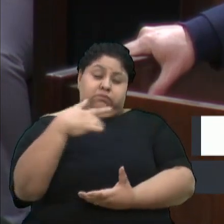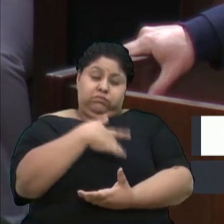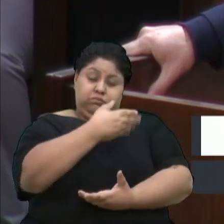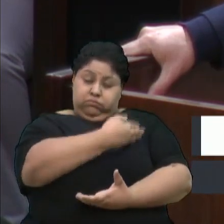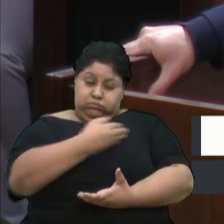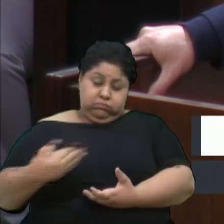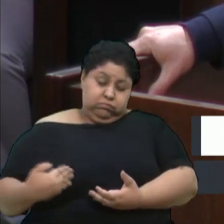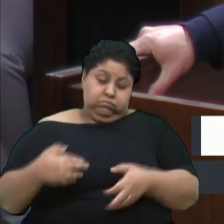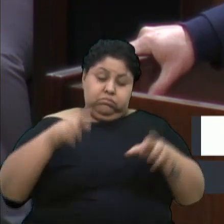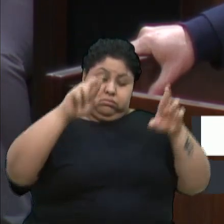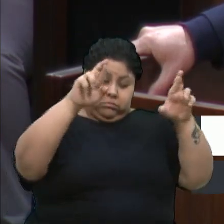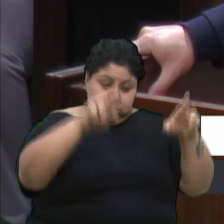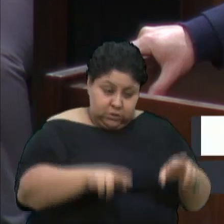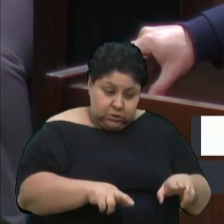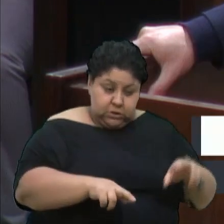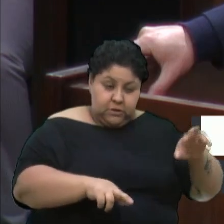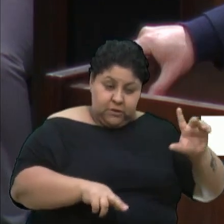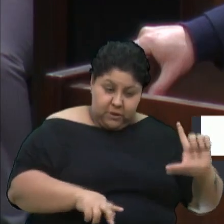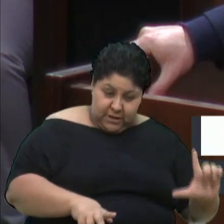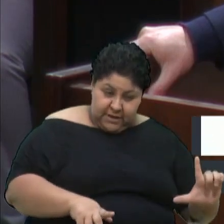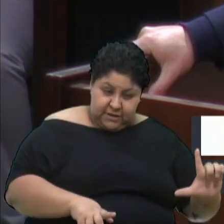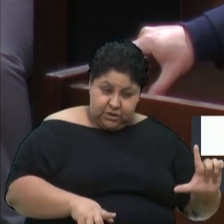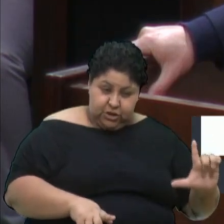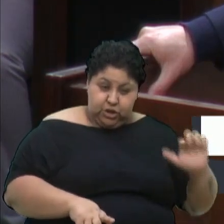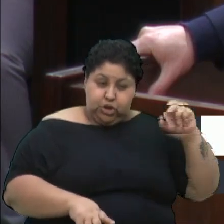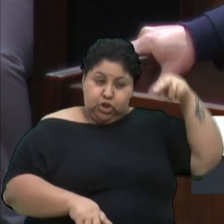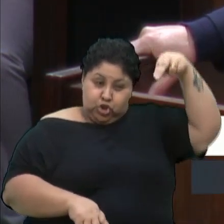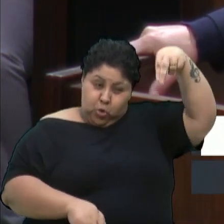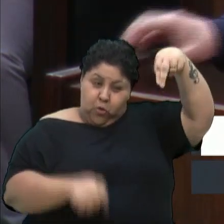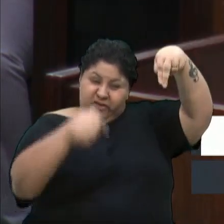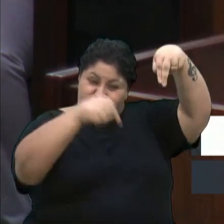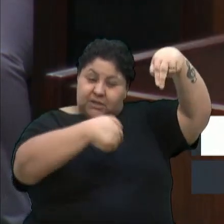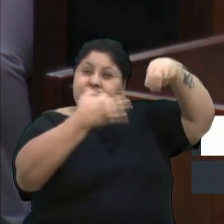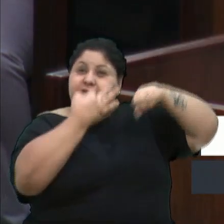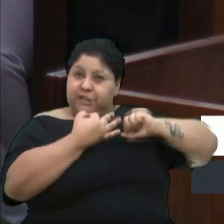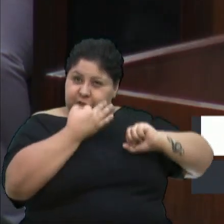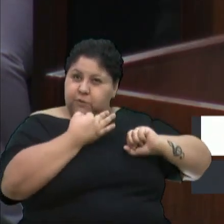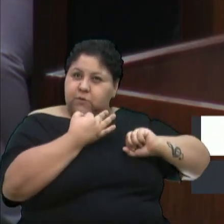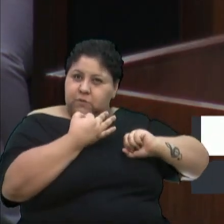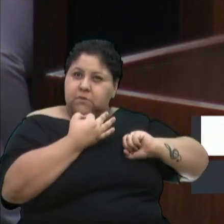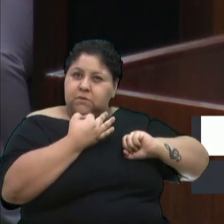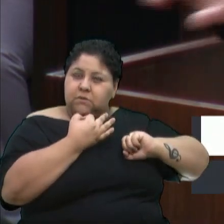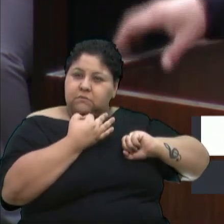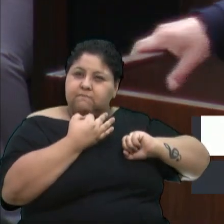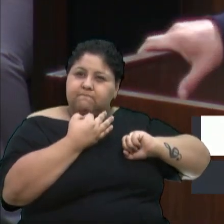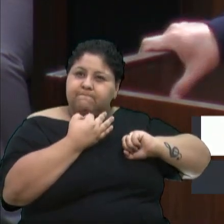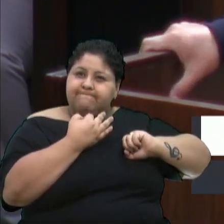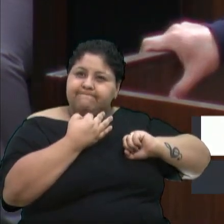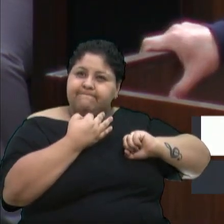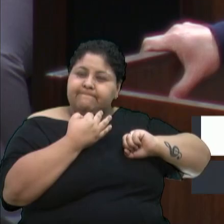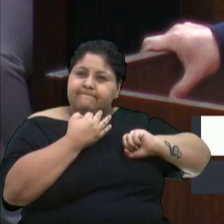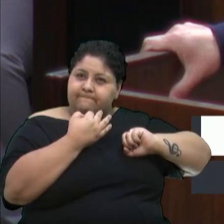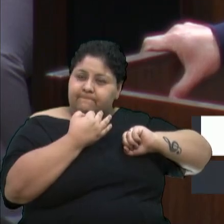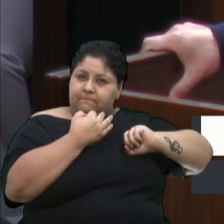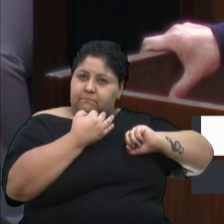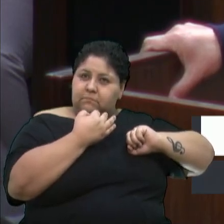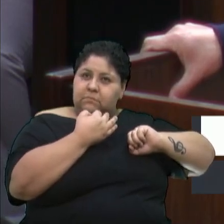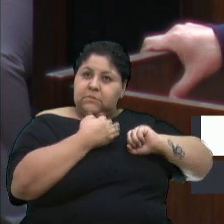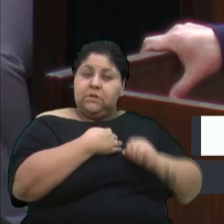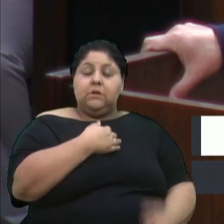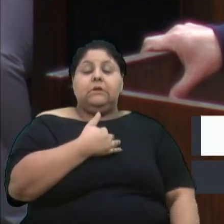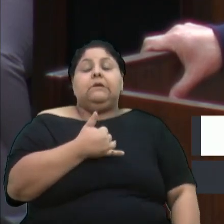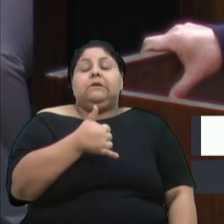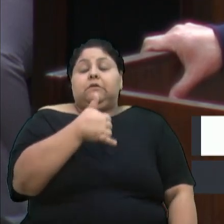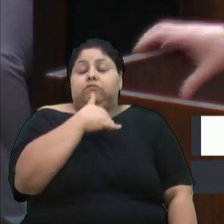região Leste norte da nossa cidade de Caxias do Sul é lamentável